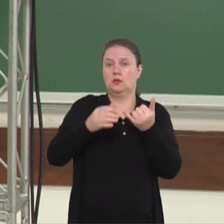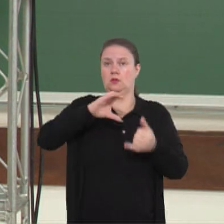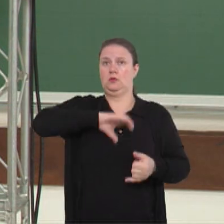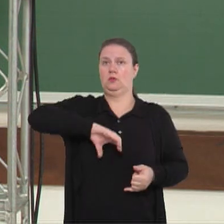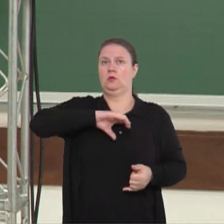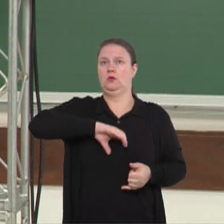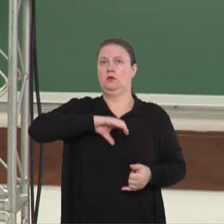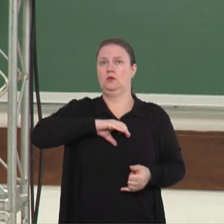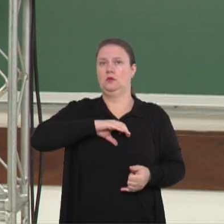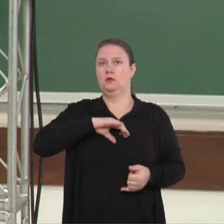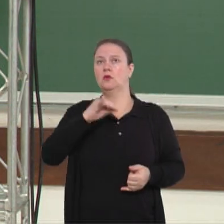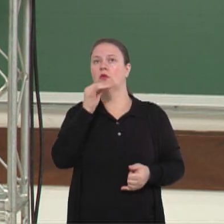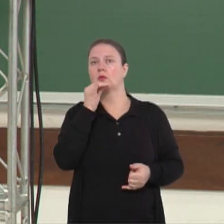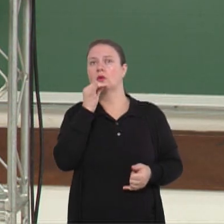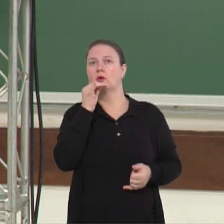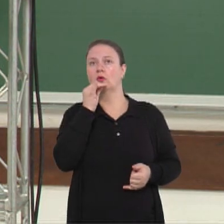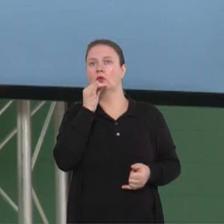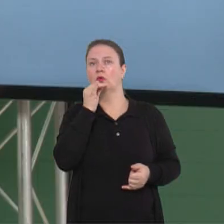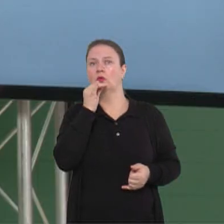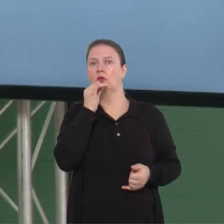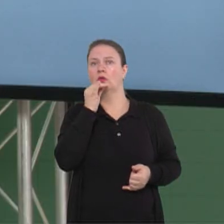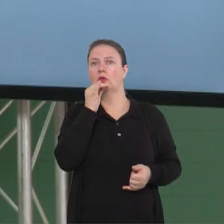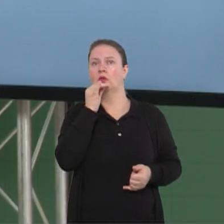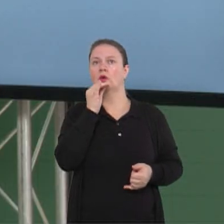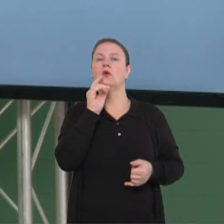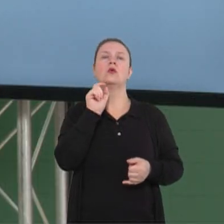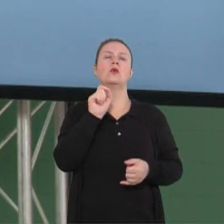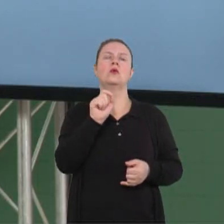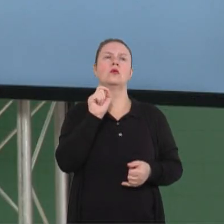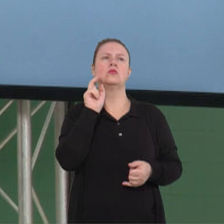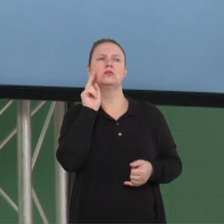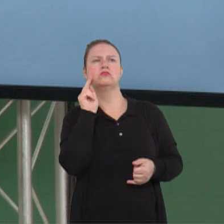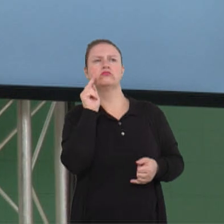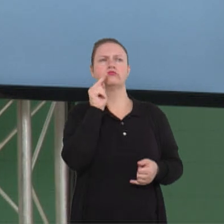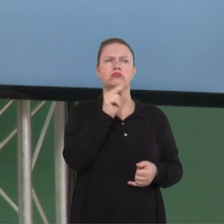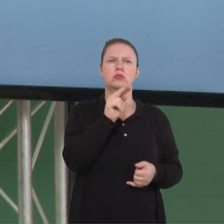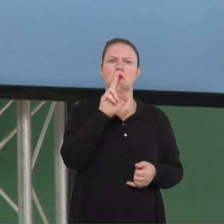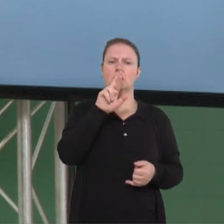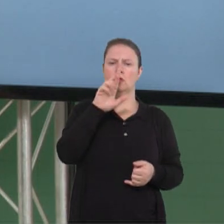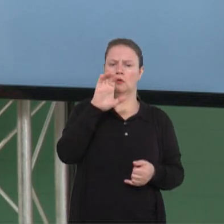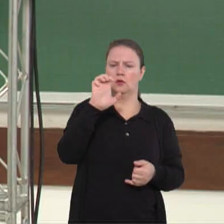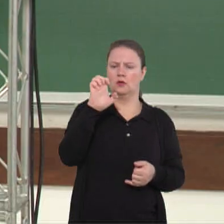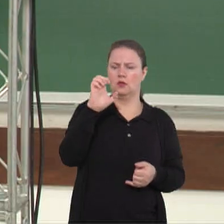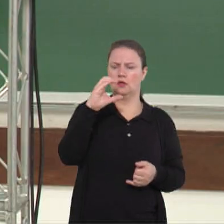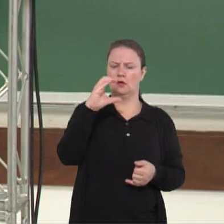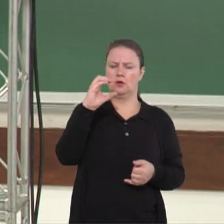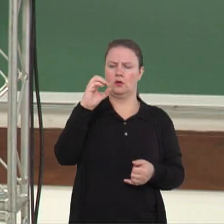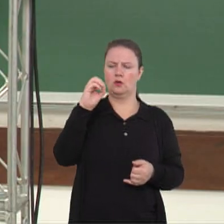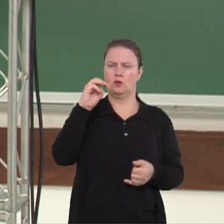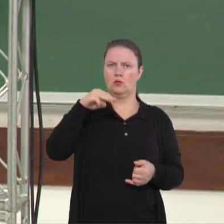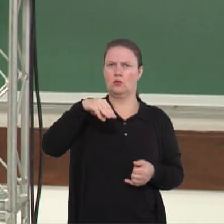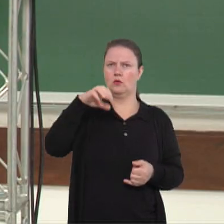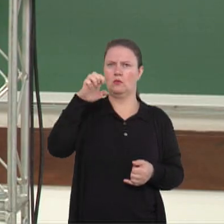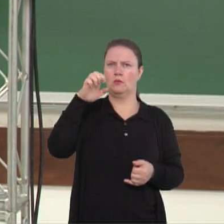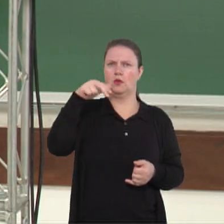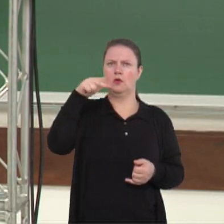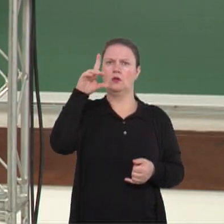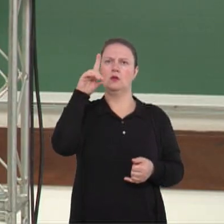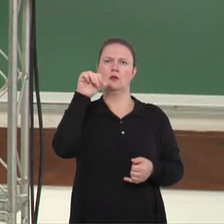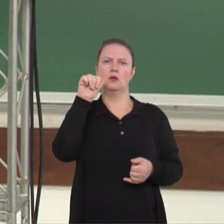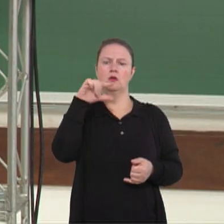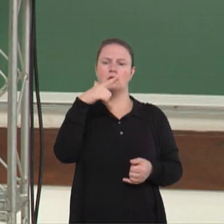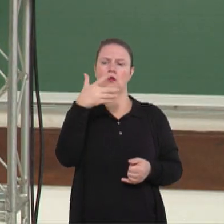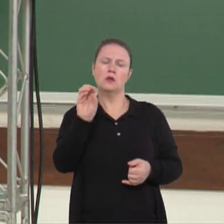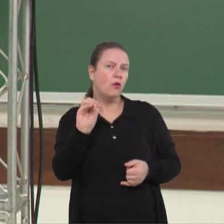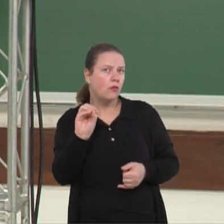se você olha por exemplo a palavra recommendation o que que vem na cabeça recomendar recomendação algo assim